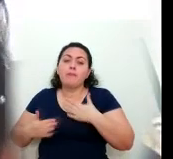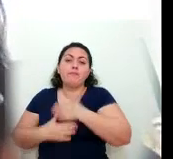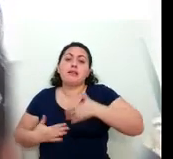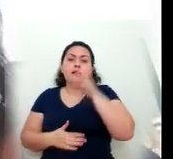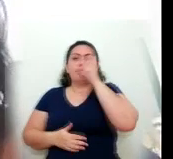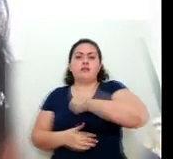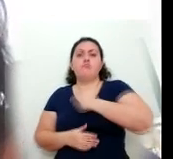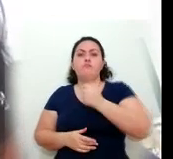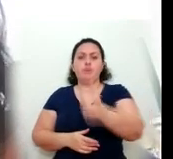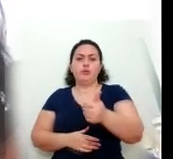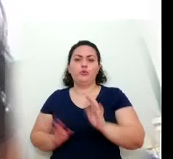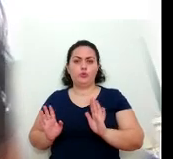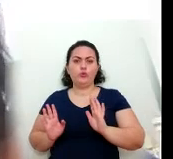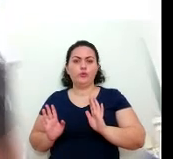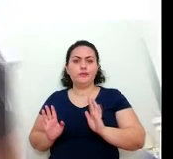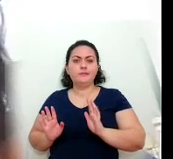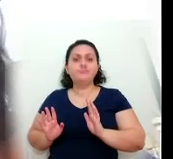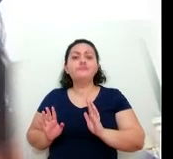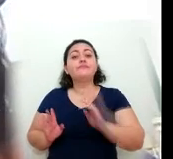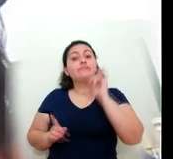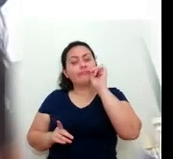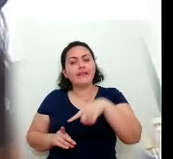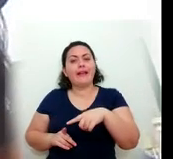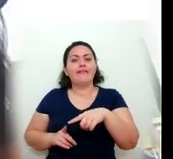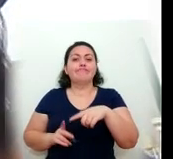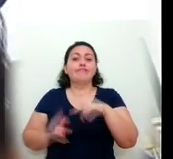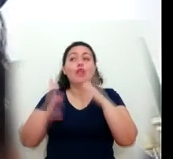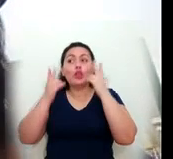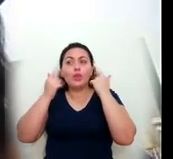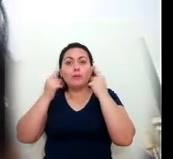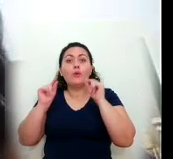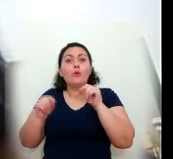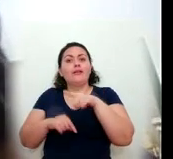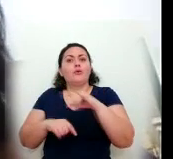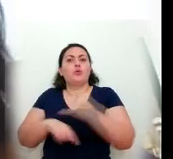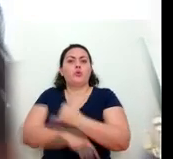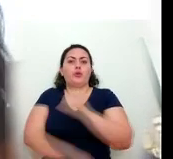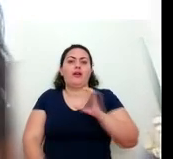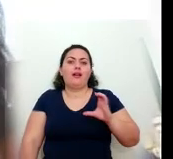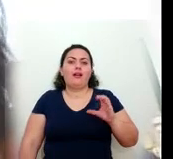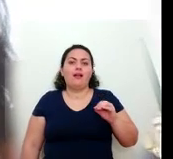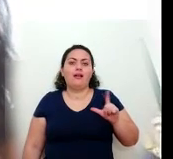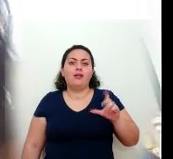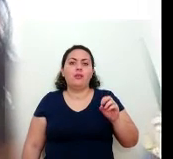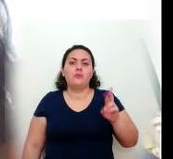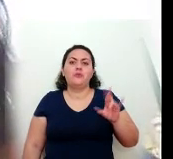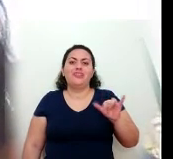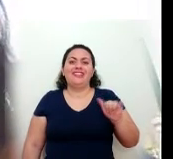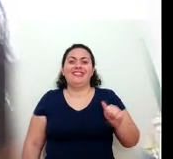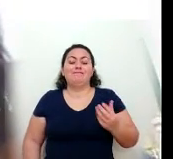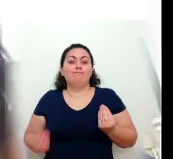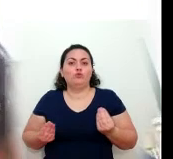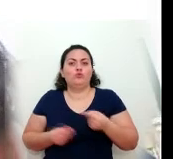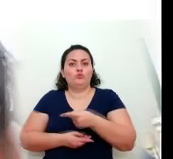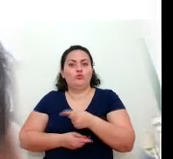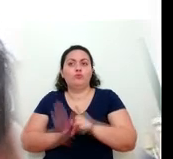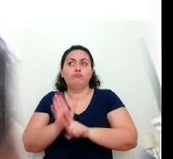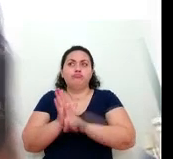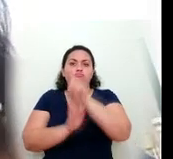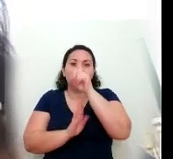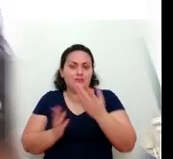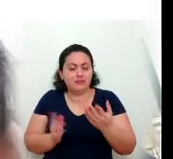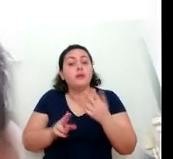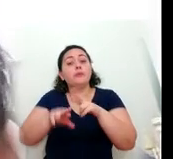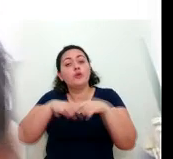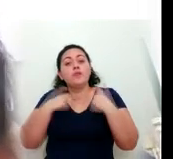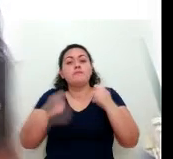alimentos que nos deem uma saciedade rápida, né? E aí são muito calóricos, via de regra. Então é legal, assim, mais ou